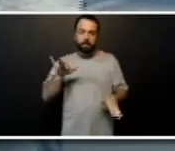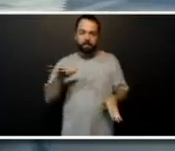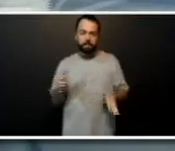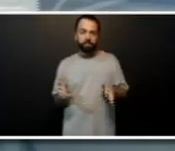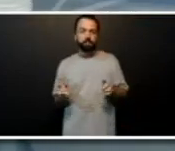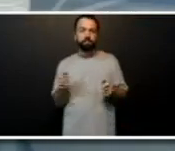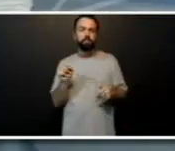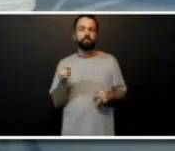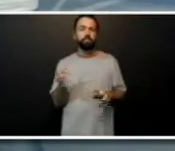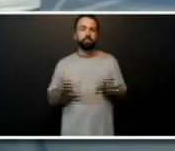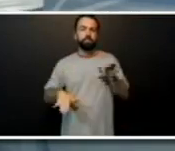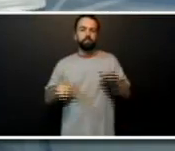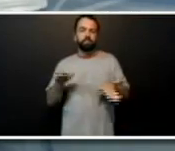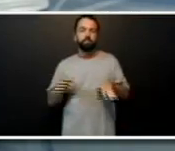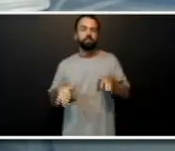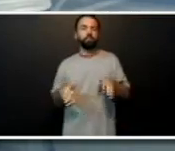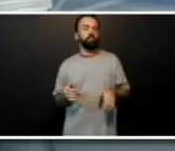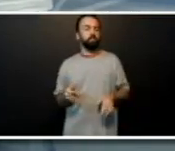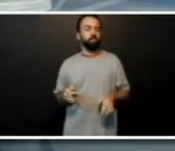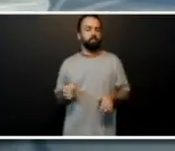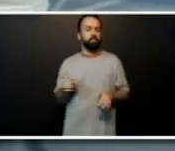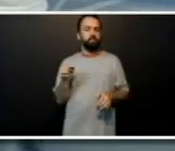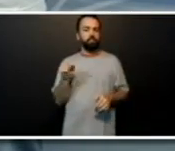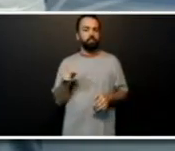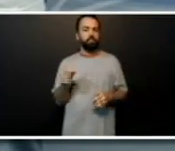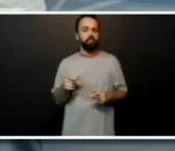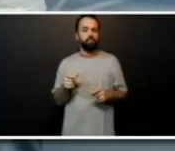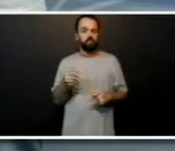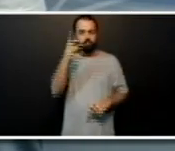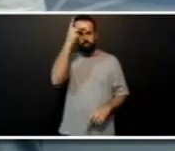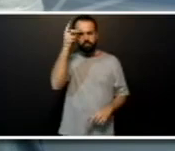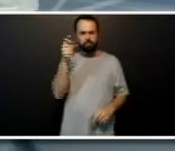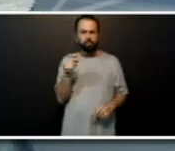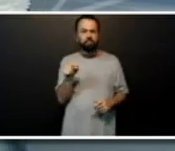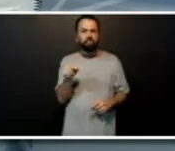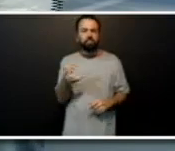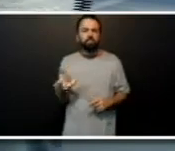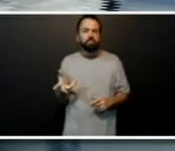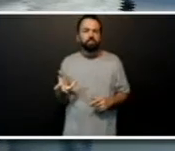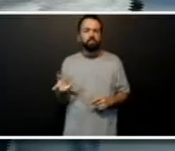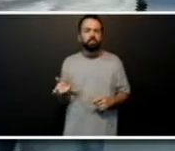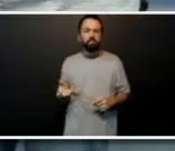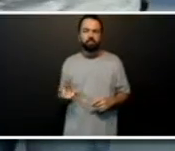que relativos? Quem são os números inteiros?